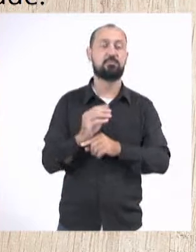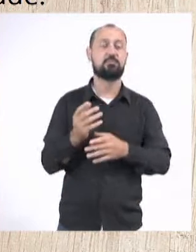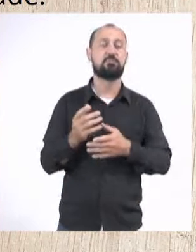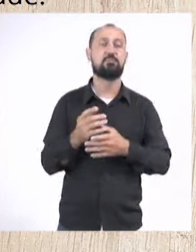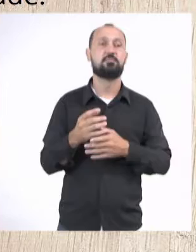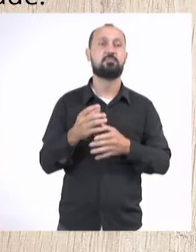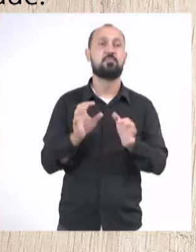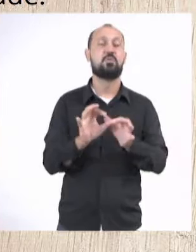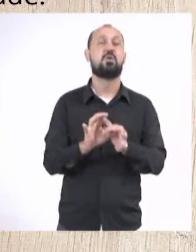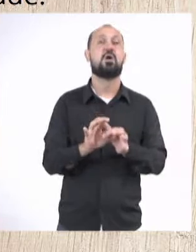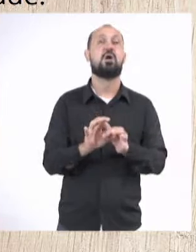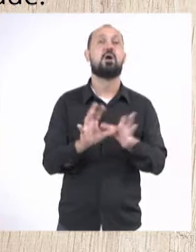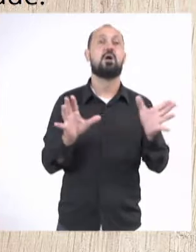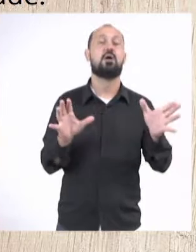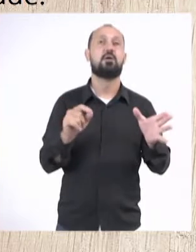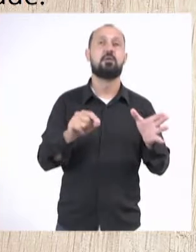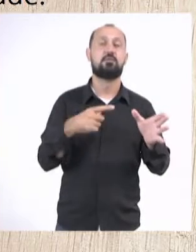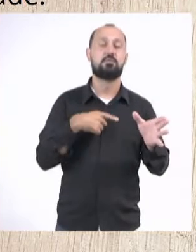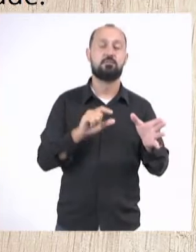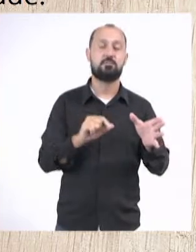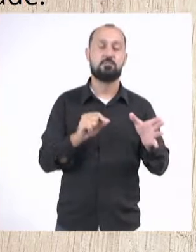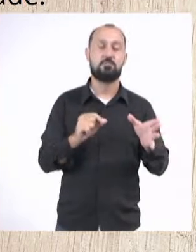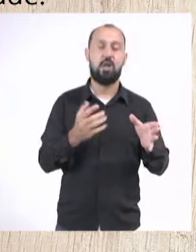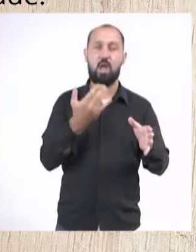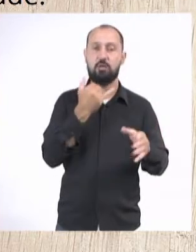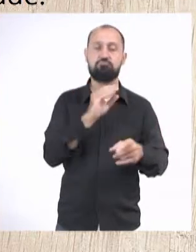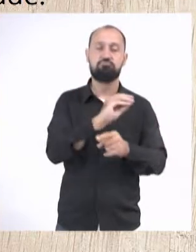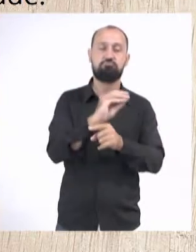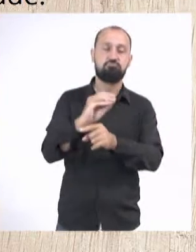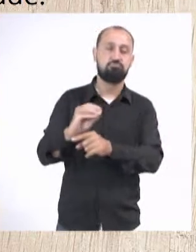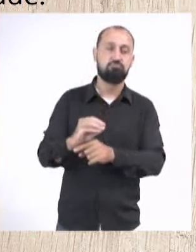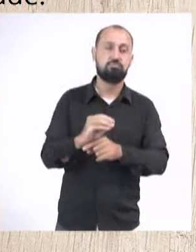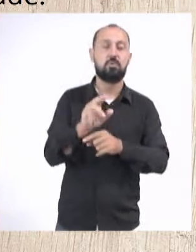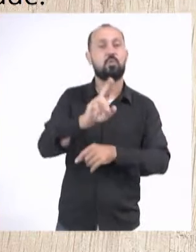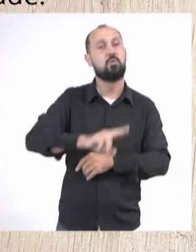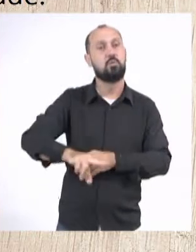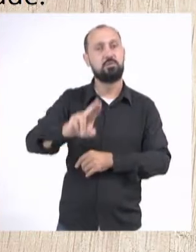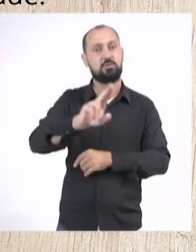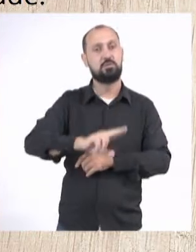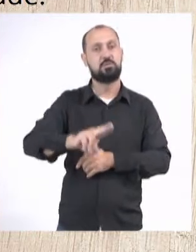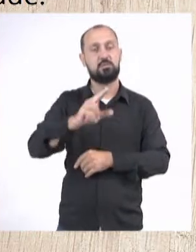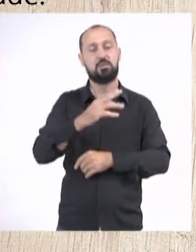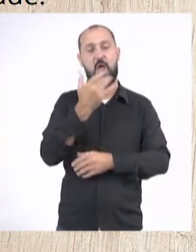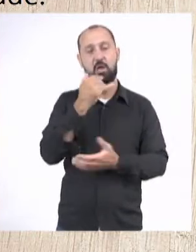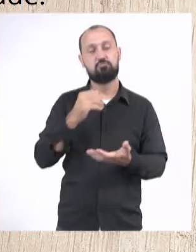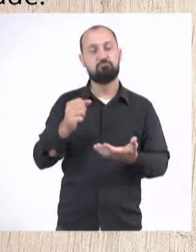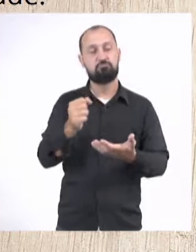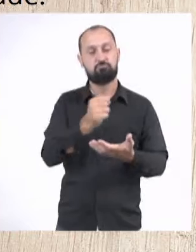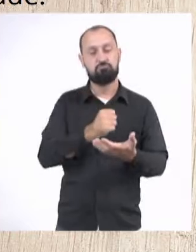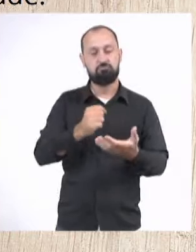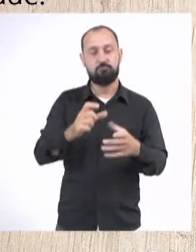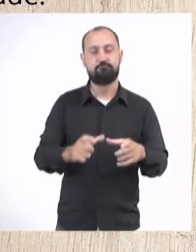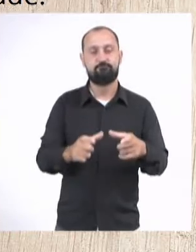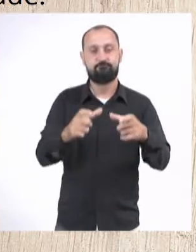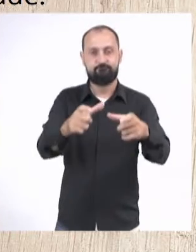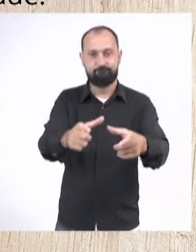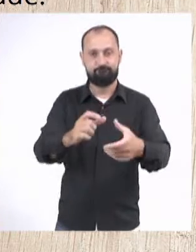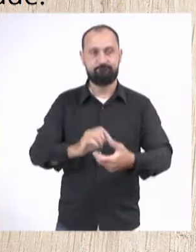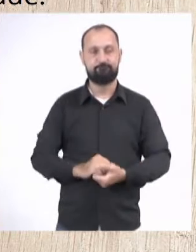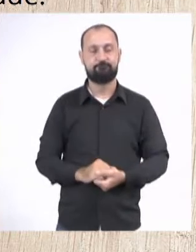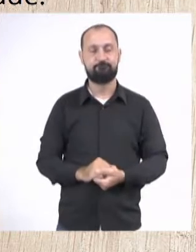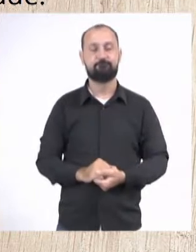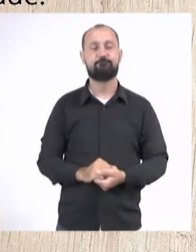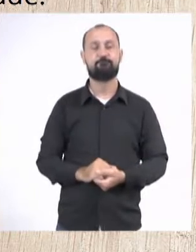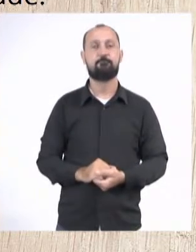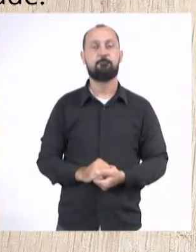foi permitido o fornecimento de refeições através de quentinhas. E, além